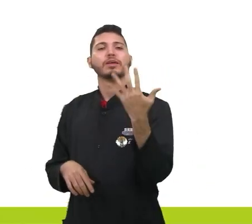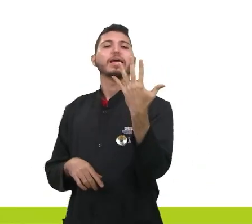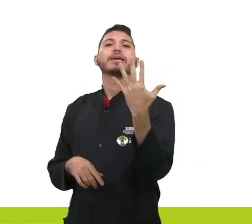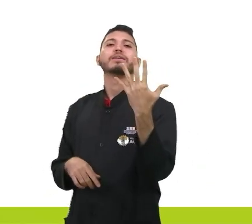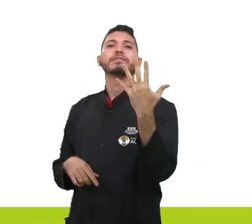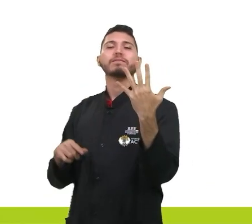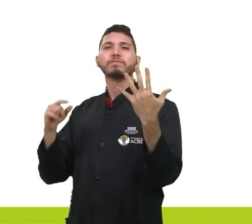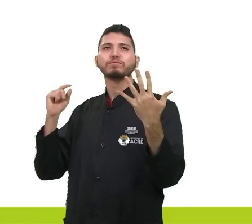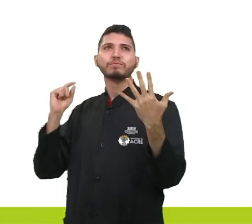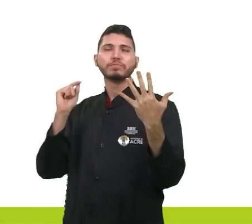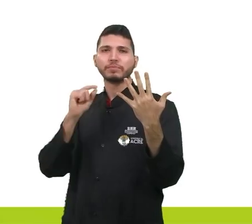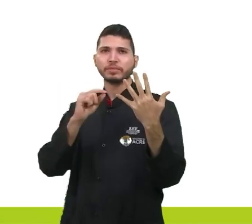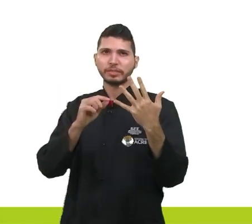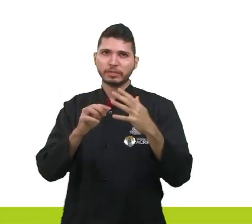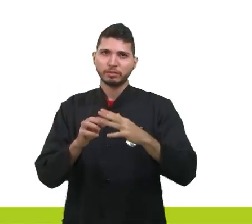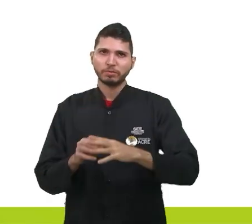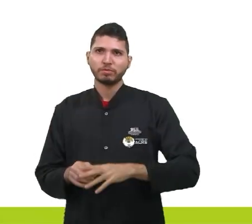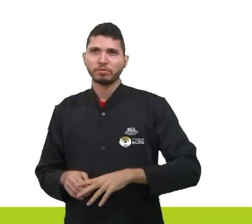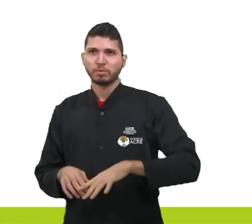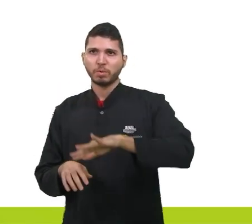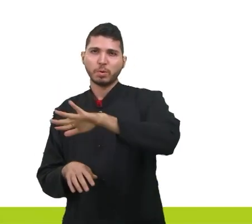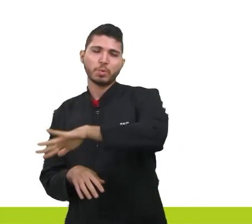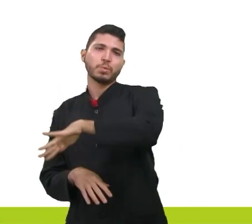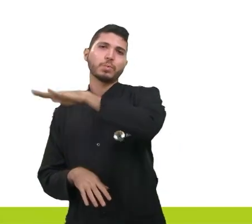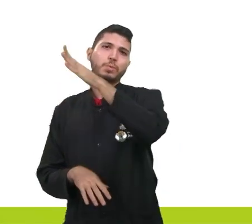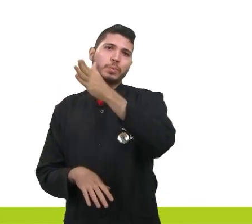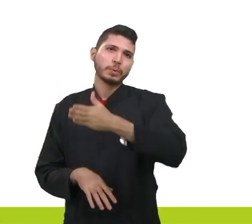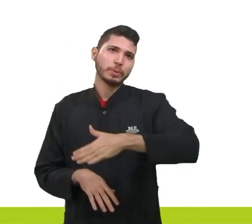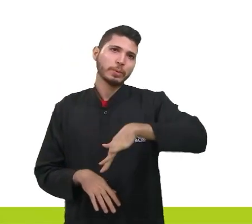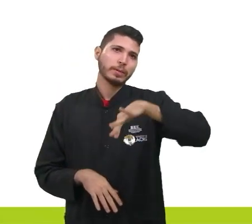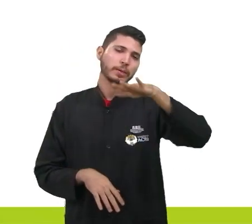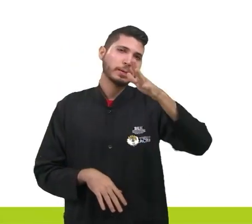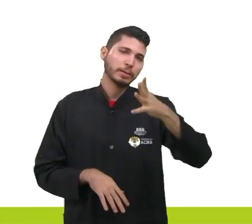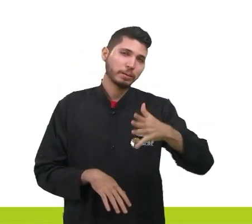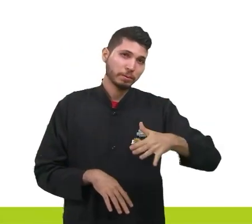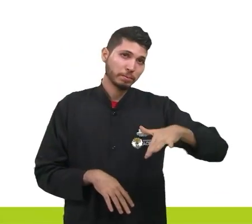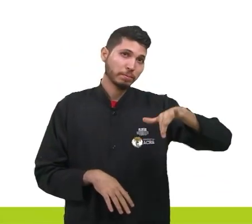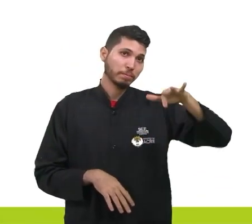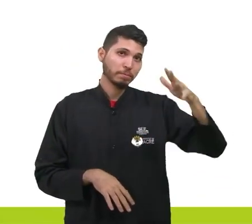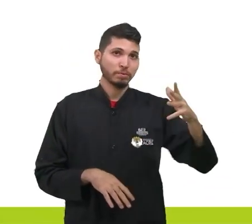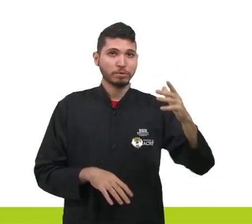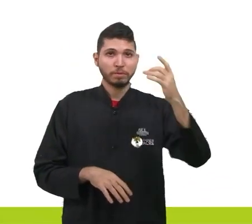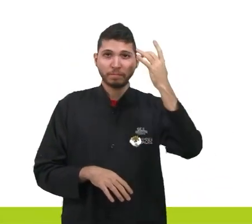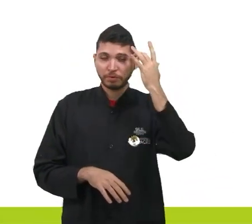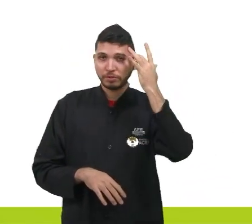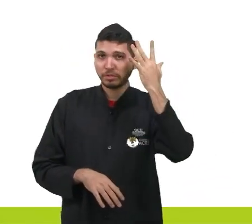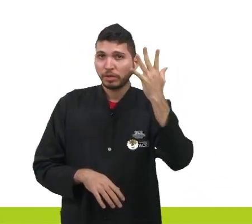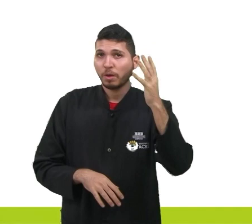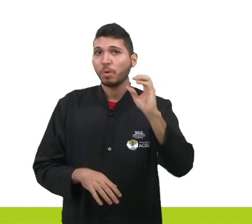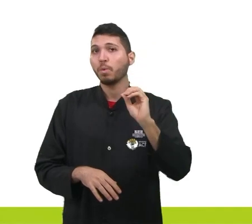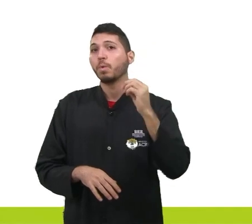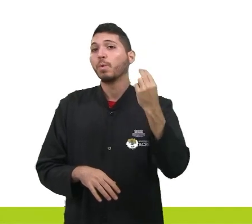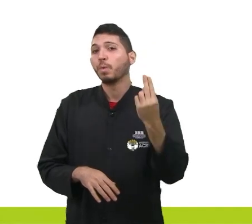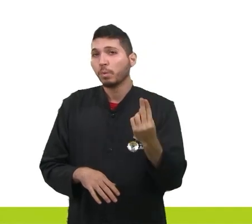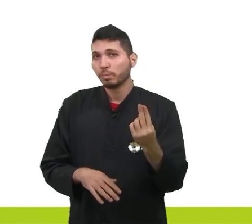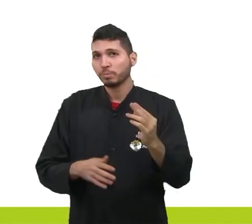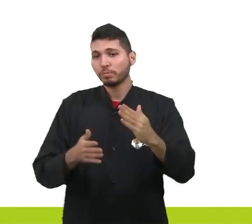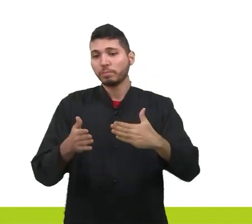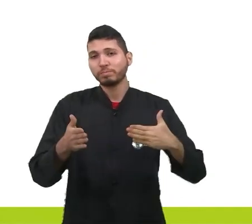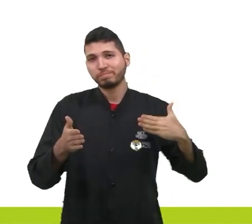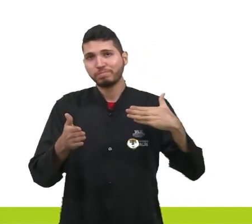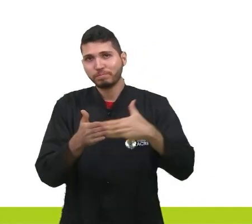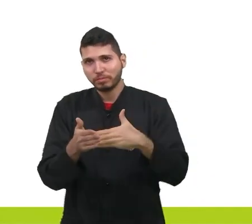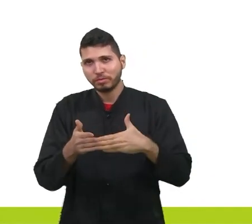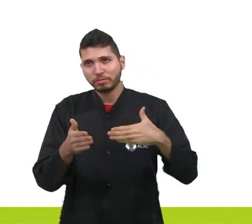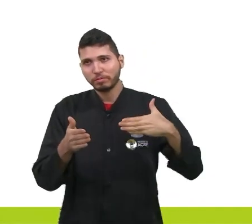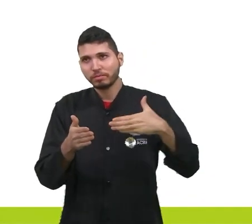de relevo, é que o relevo pode facilitar ou até mesmo impedir, ó. Vou grifar essas duas